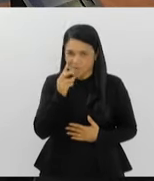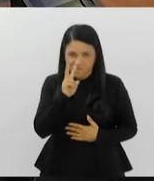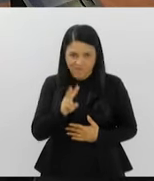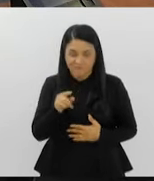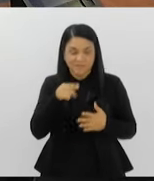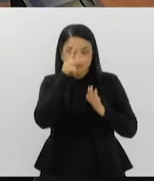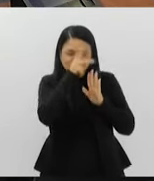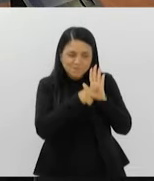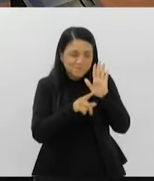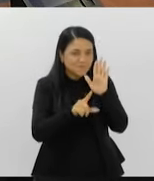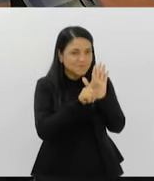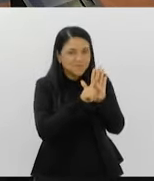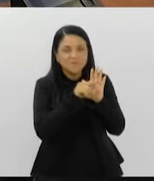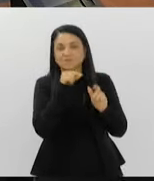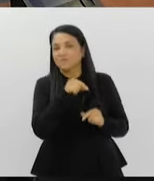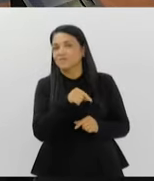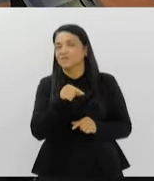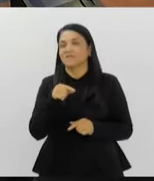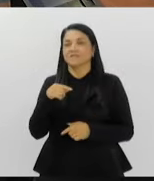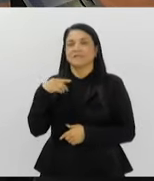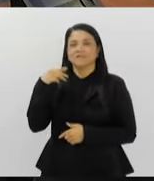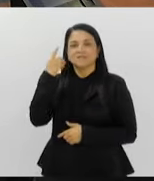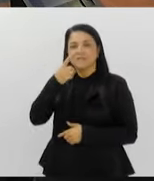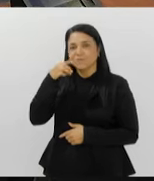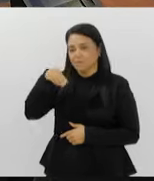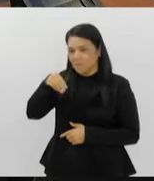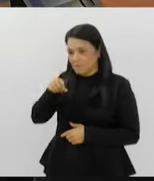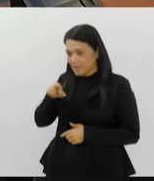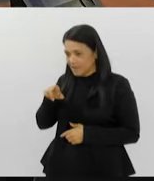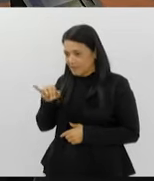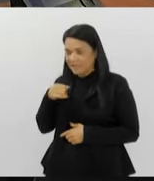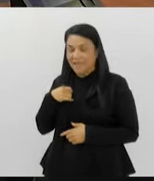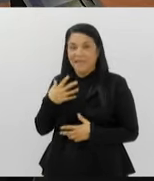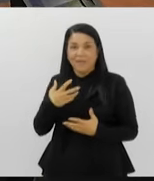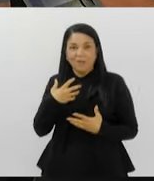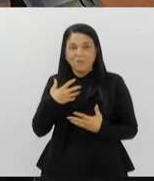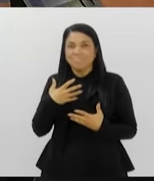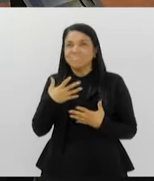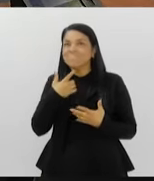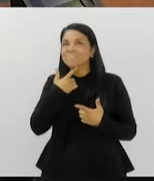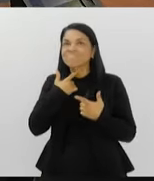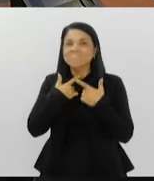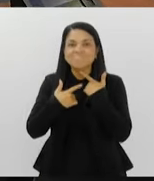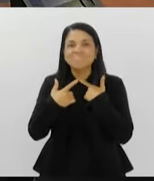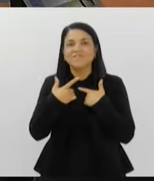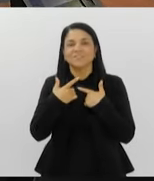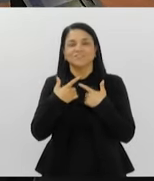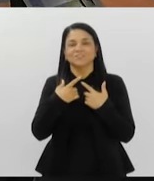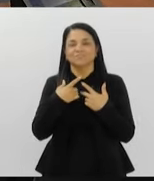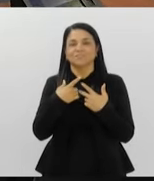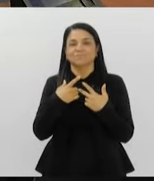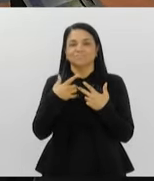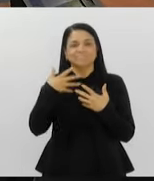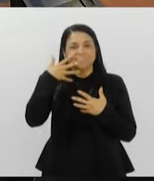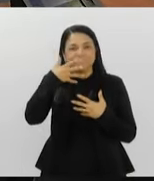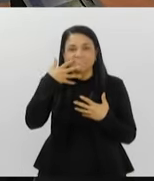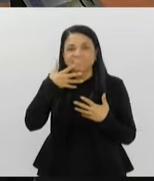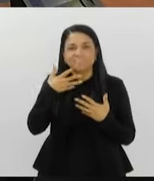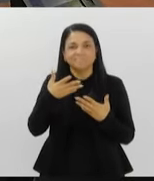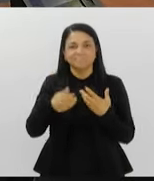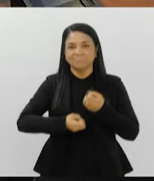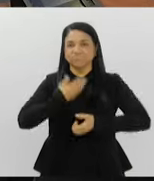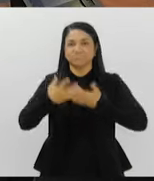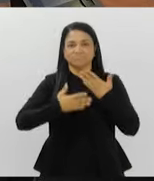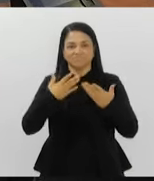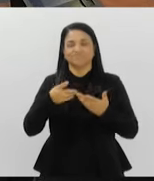deputada Marina, eu sou compelido a falar duas palavras. Deputada Marina